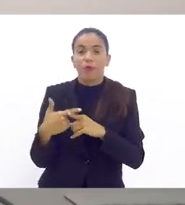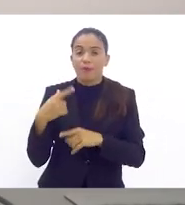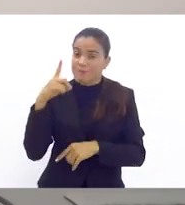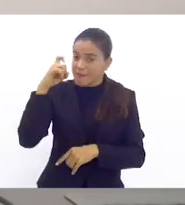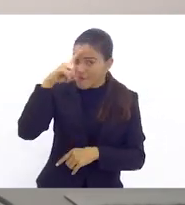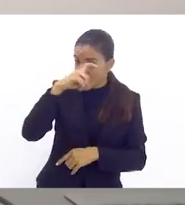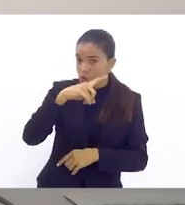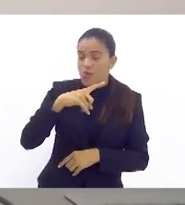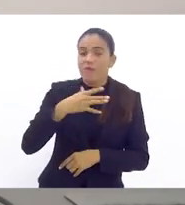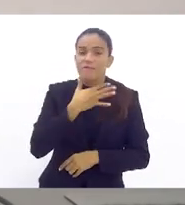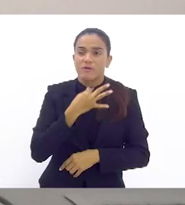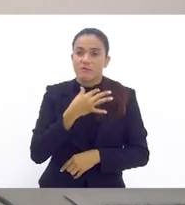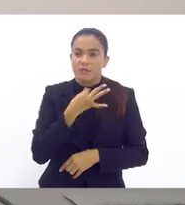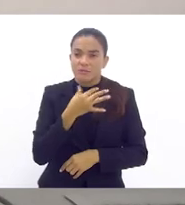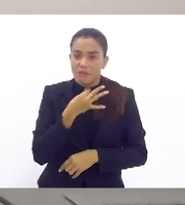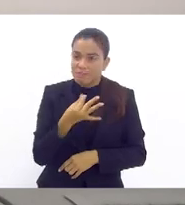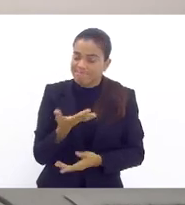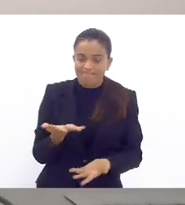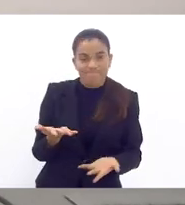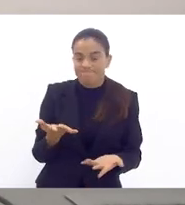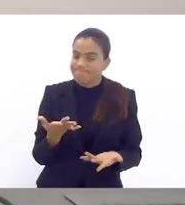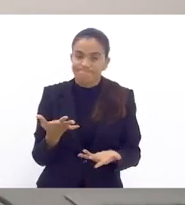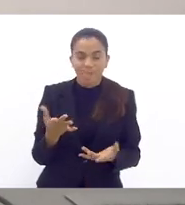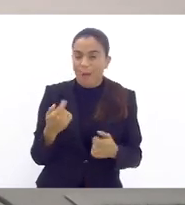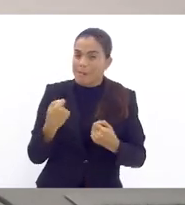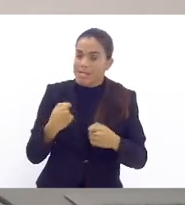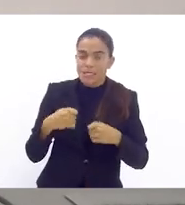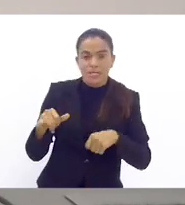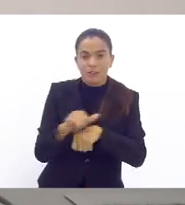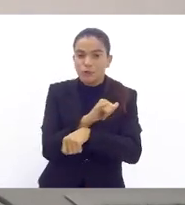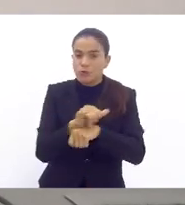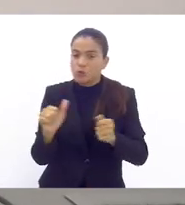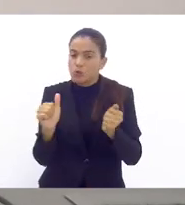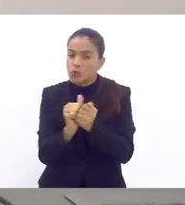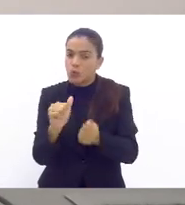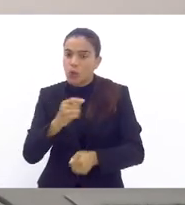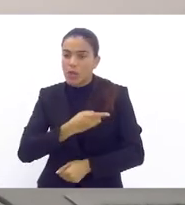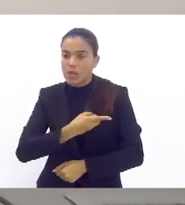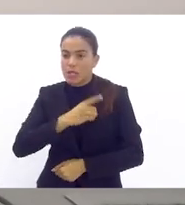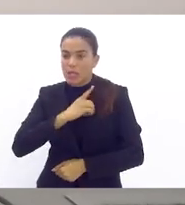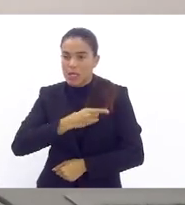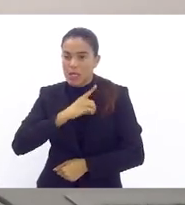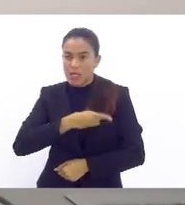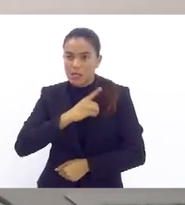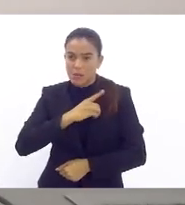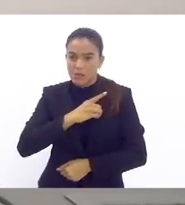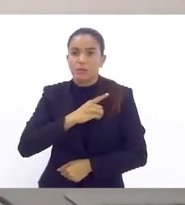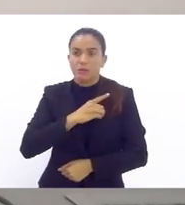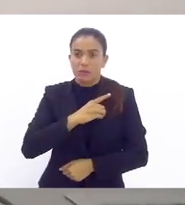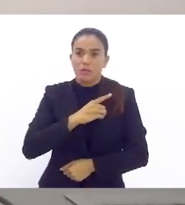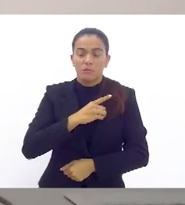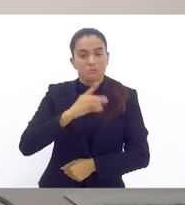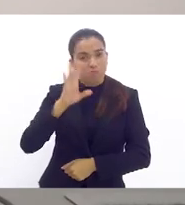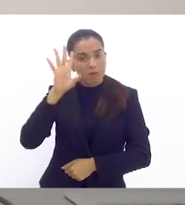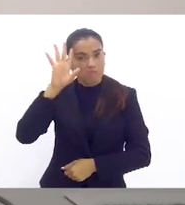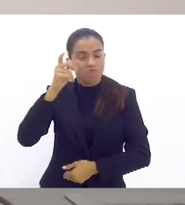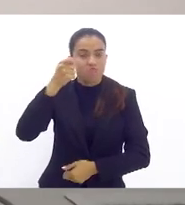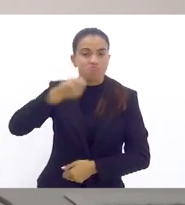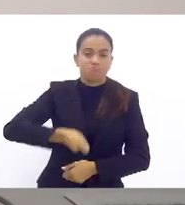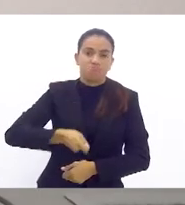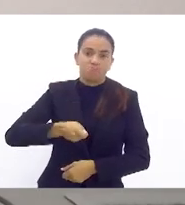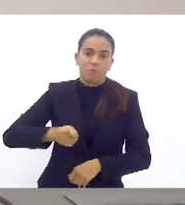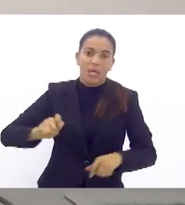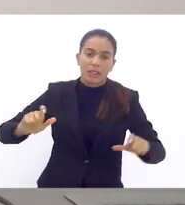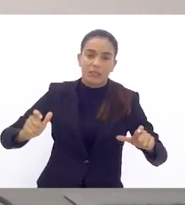falsificação, as comissões vão ter que se reunir e tomar medidas junto com as delegacias, né, especializadas, para que possamos minimizar